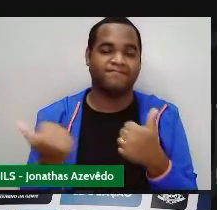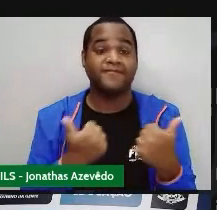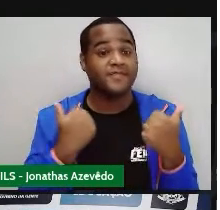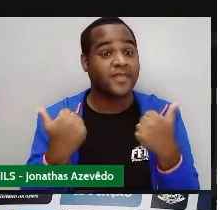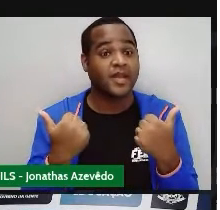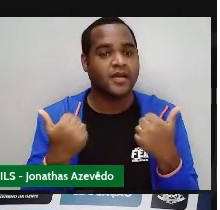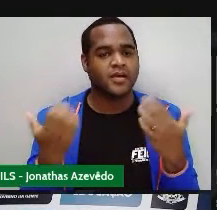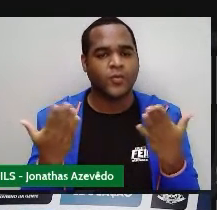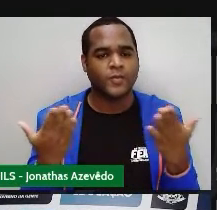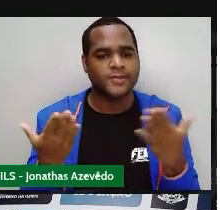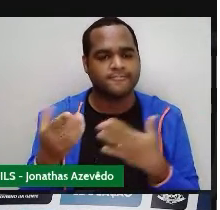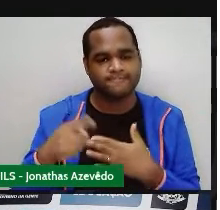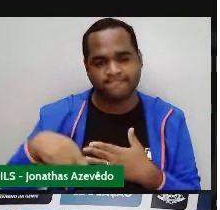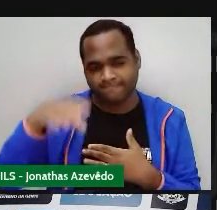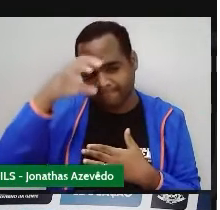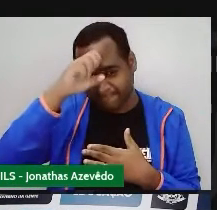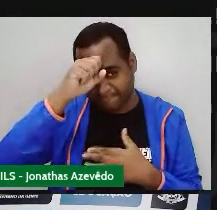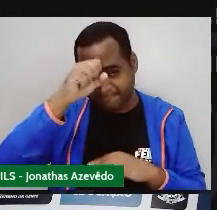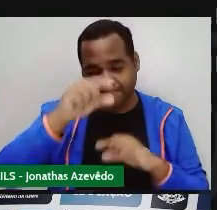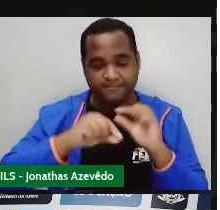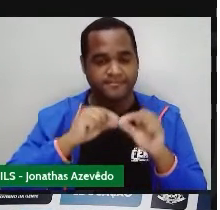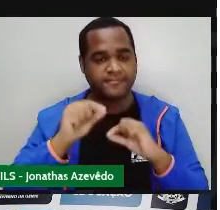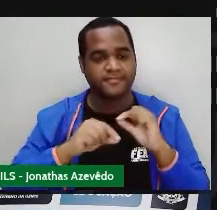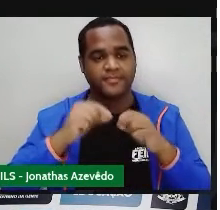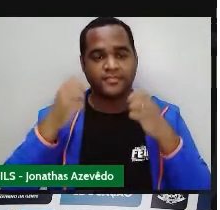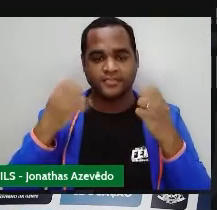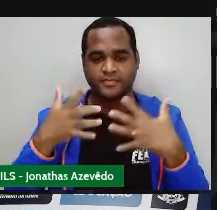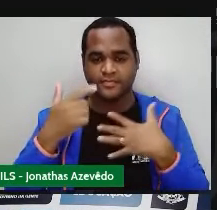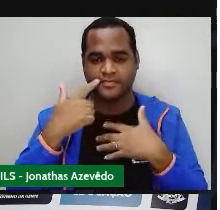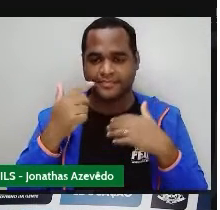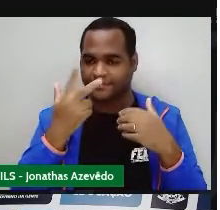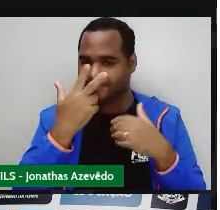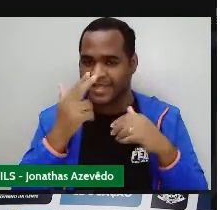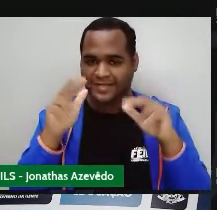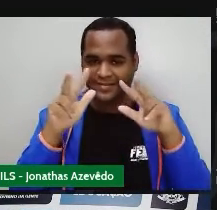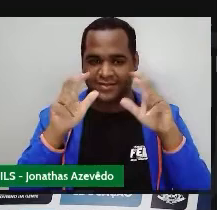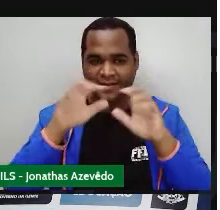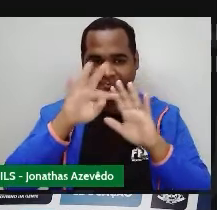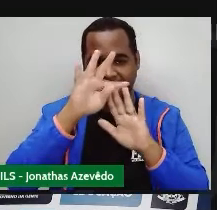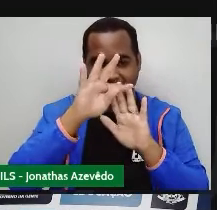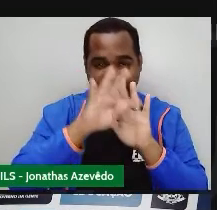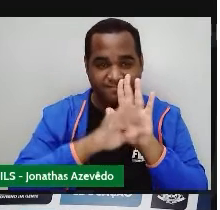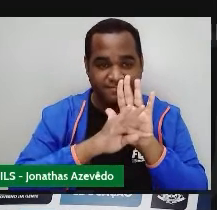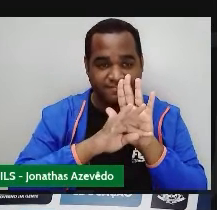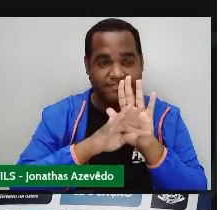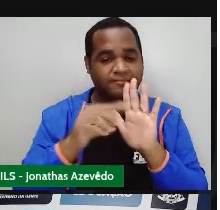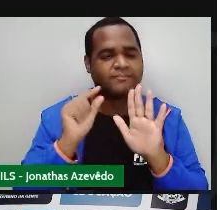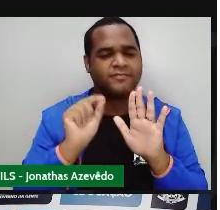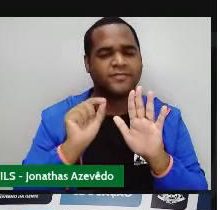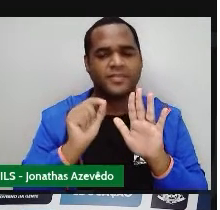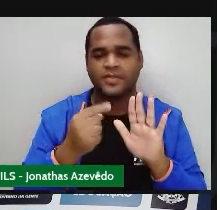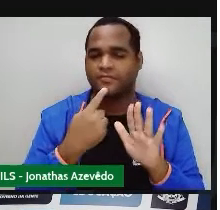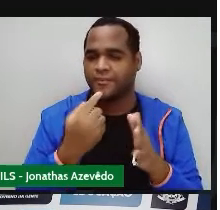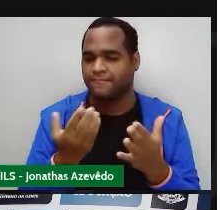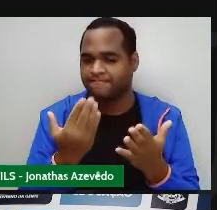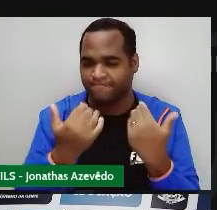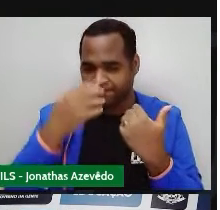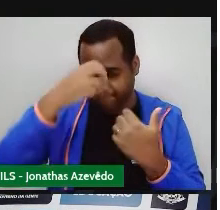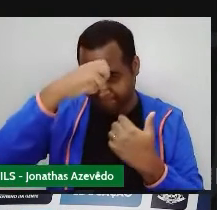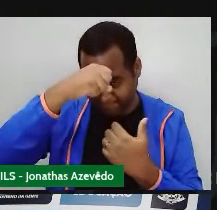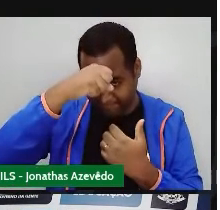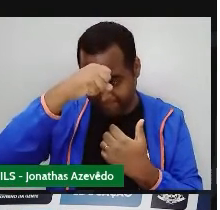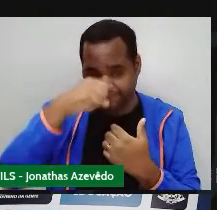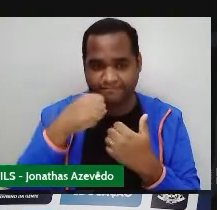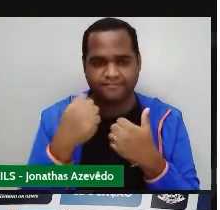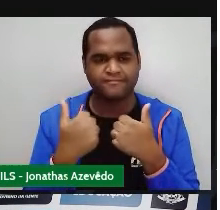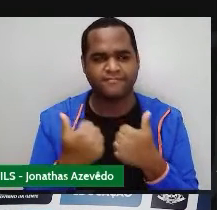aí o que é que a gente vai aprender nessa aula né tá aparecendo um texto Zinho ali para e na tela dizendo assim ao Vamos aprender